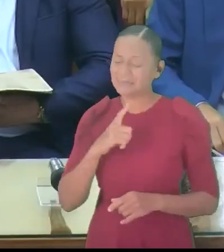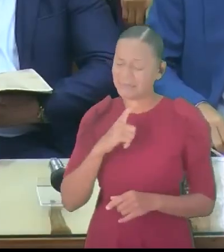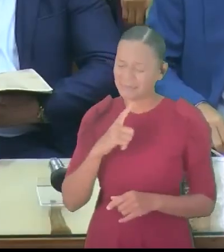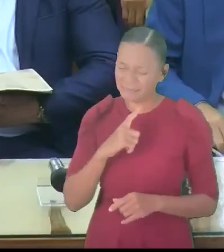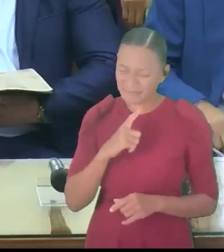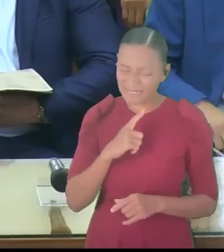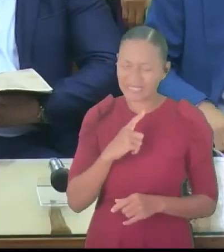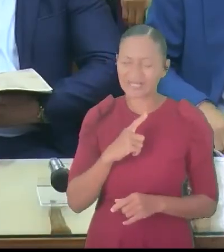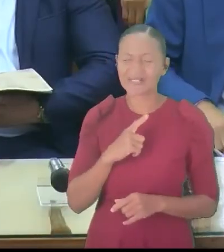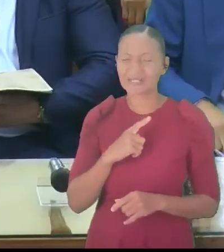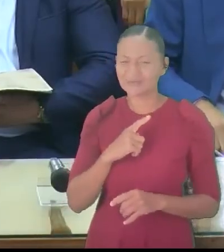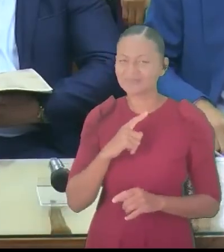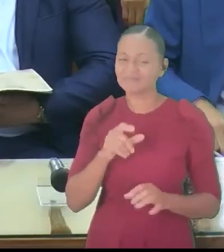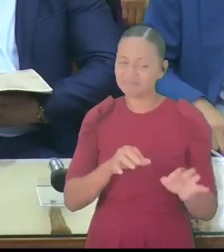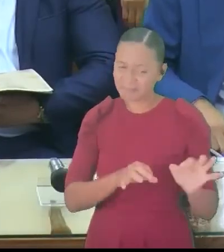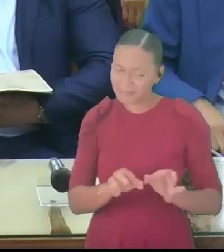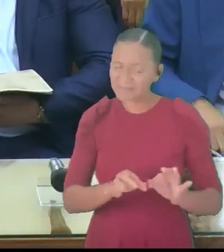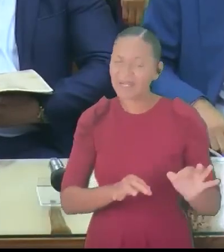couros.